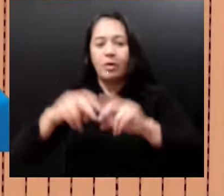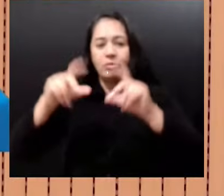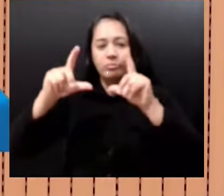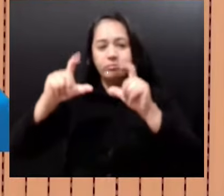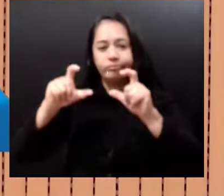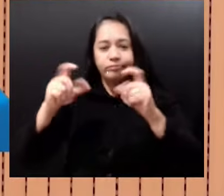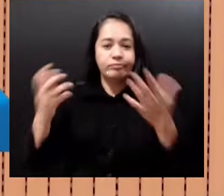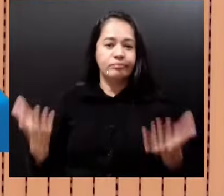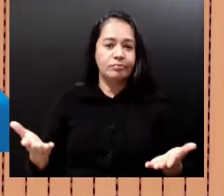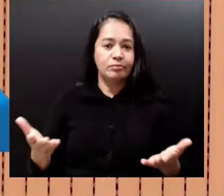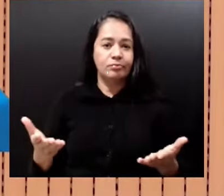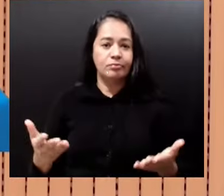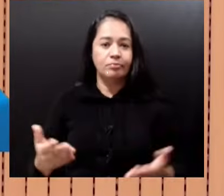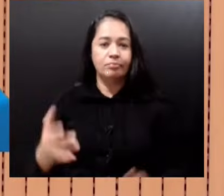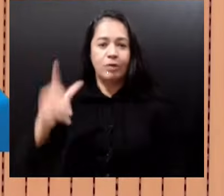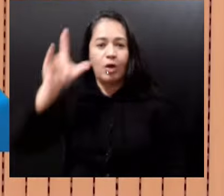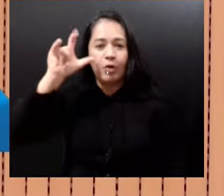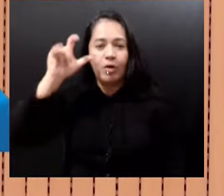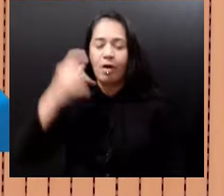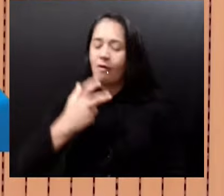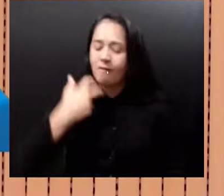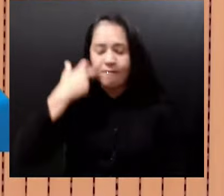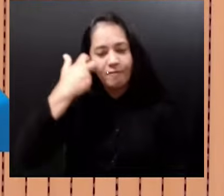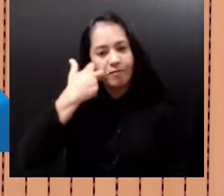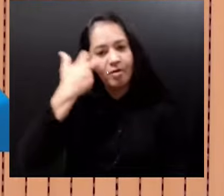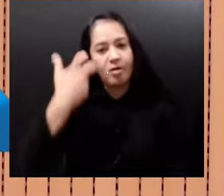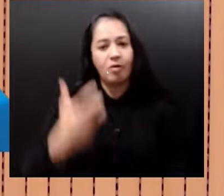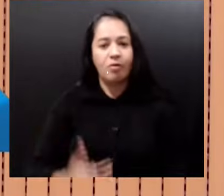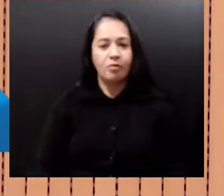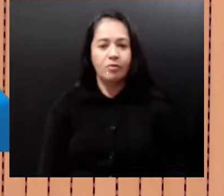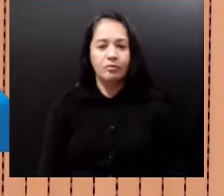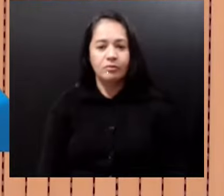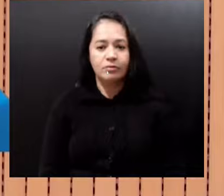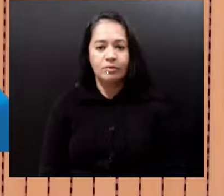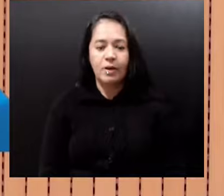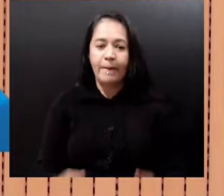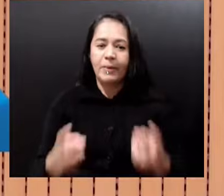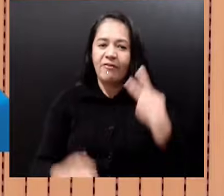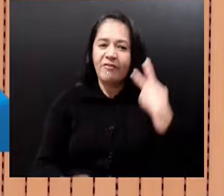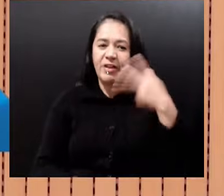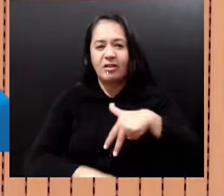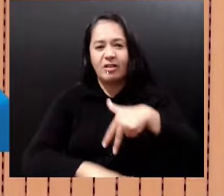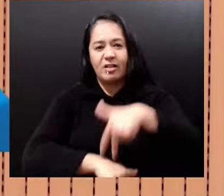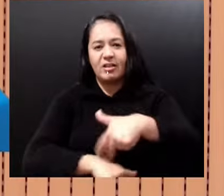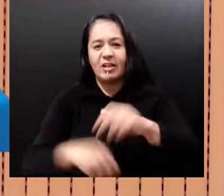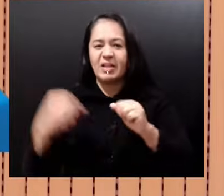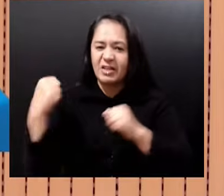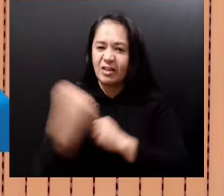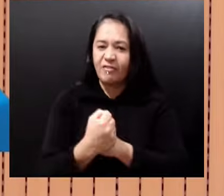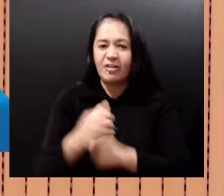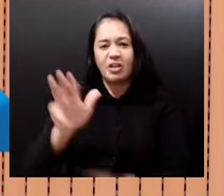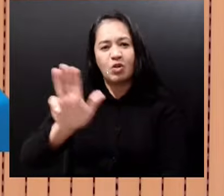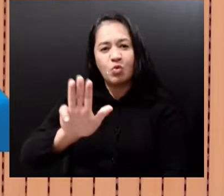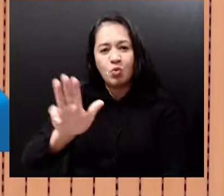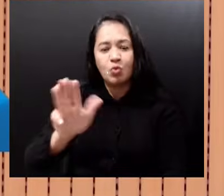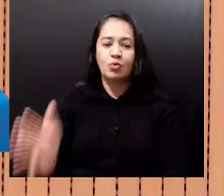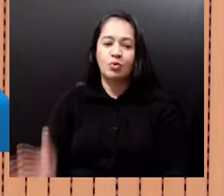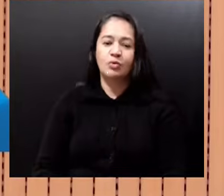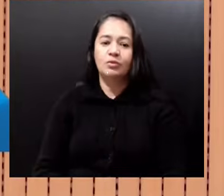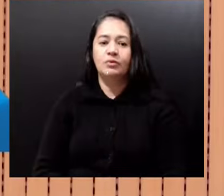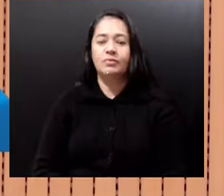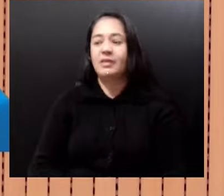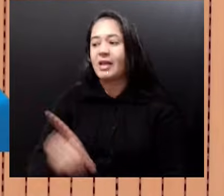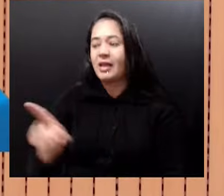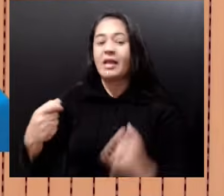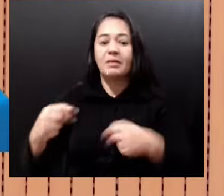Instagram. Realmente é uma vergonha ver vereador subindo aqui defendendo o presidiário Lula. Né? Ele deveria estar atrás da